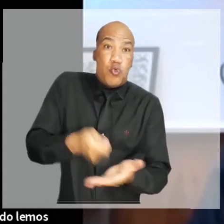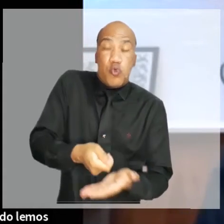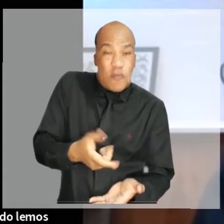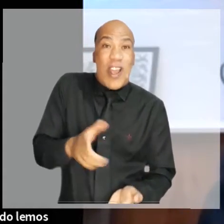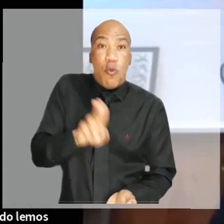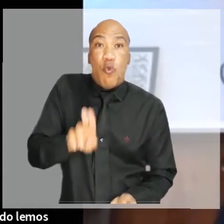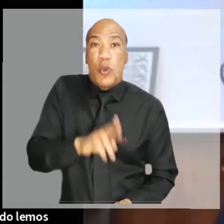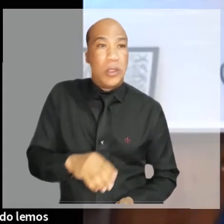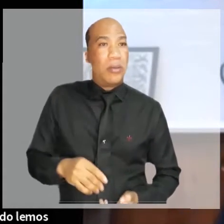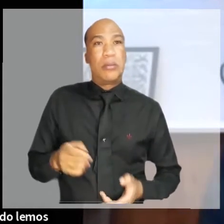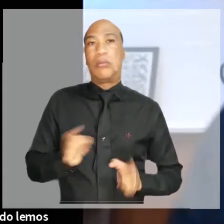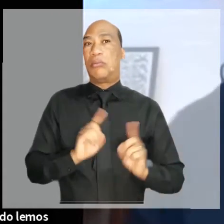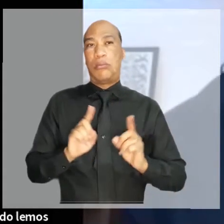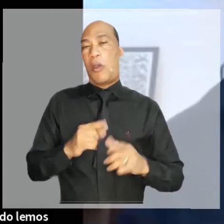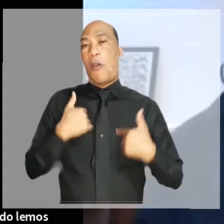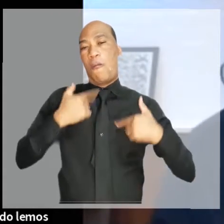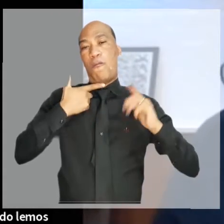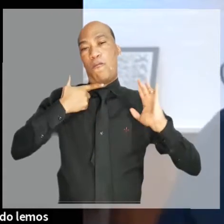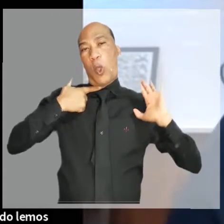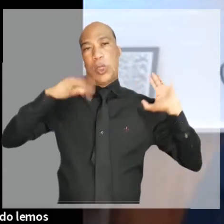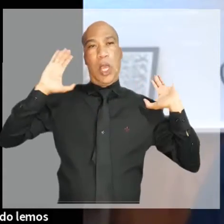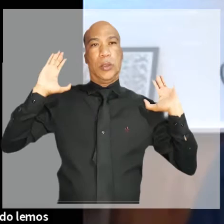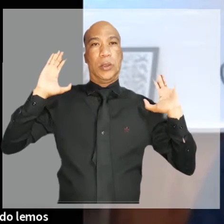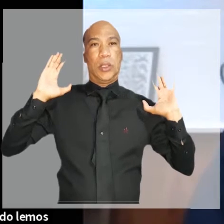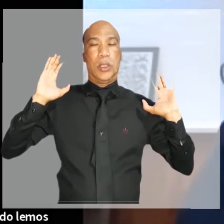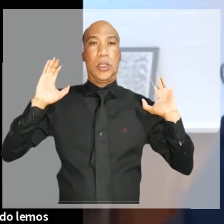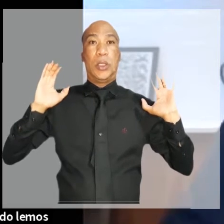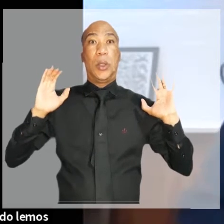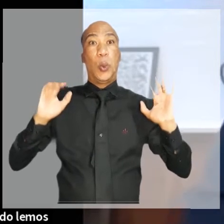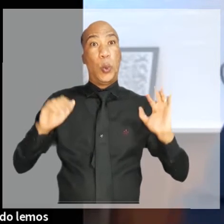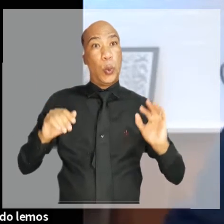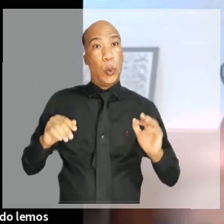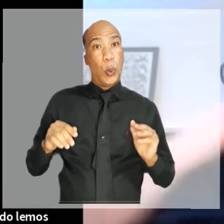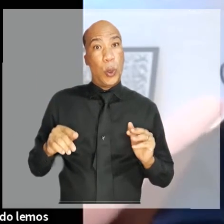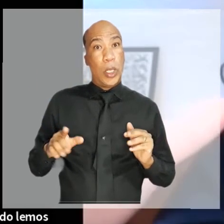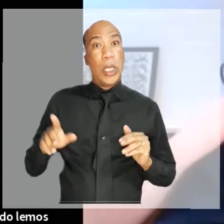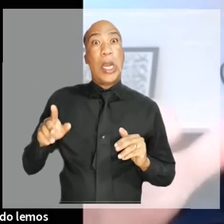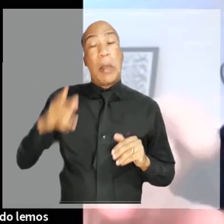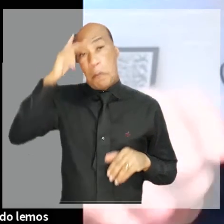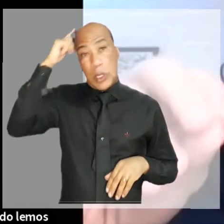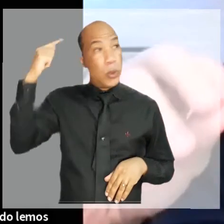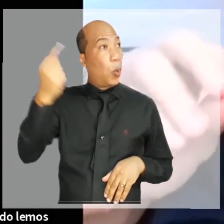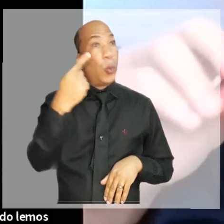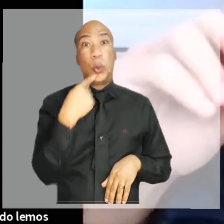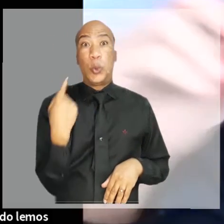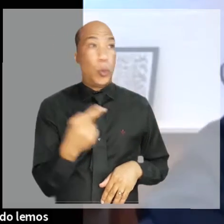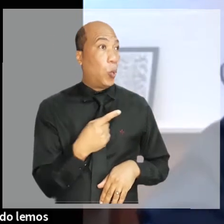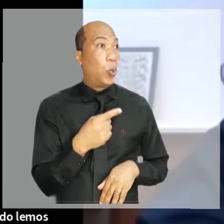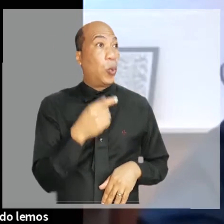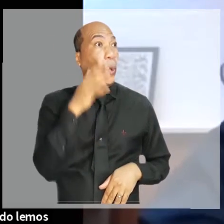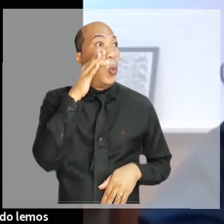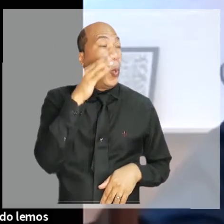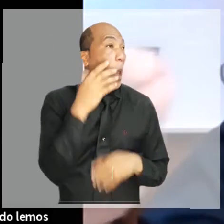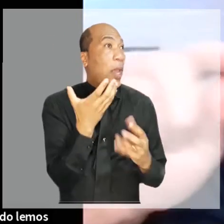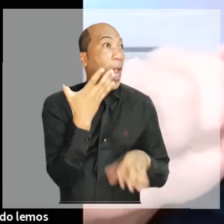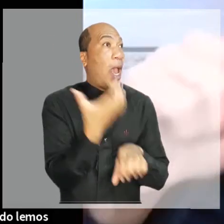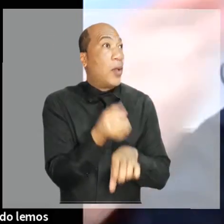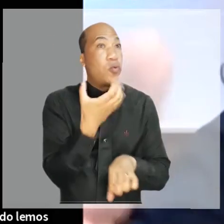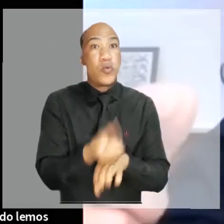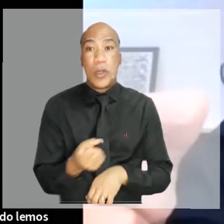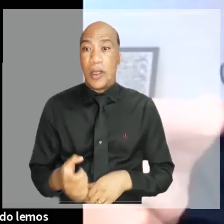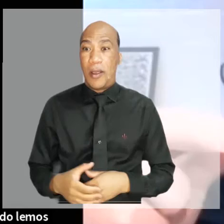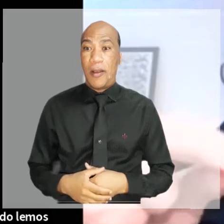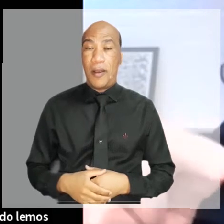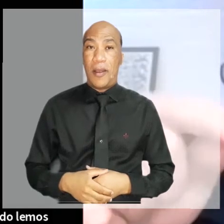celular, isso é maravilhoso. E o que eu tenho falado é que o Pix ele é uma plataforma multipropósito, né? Então,